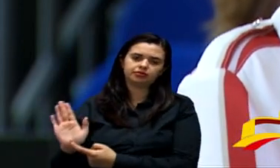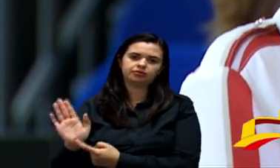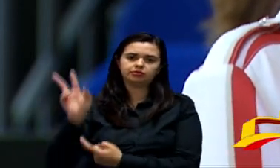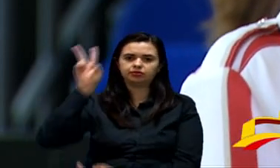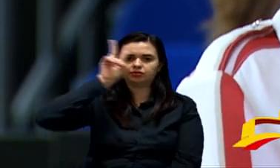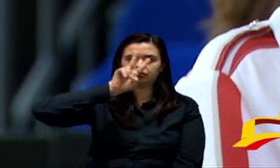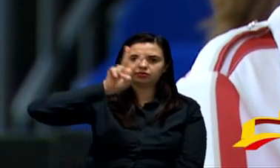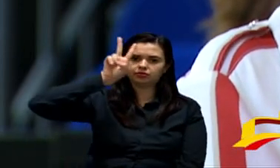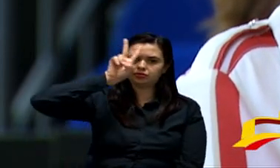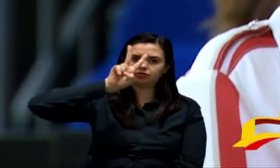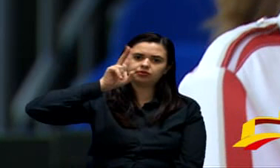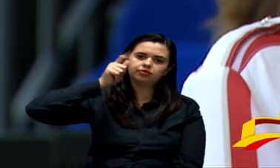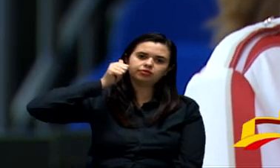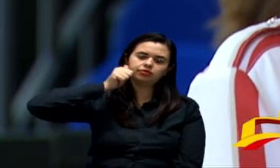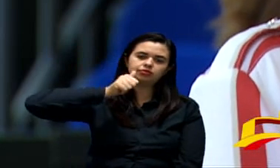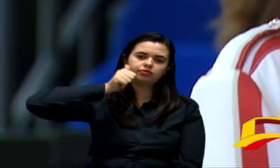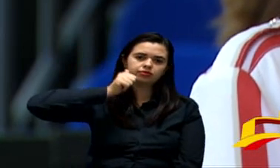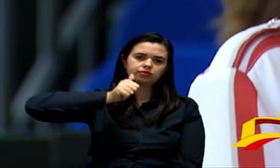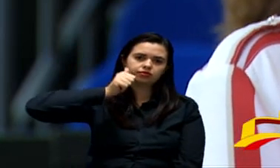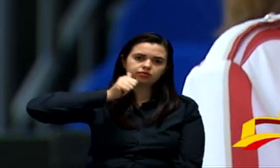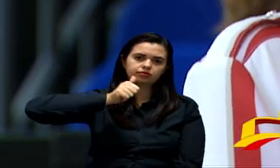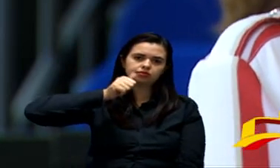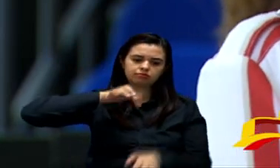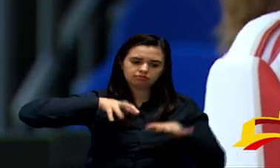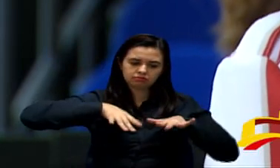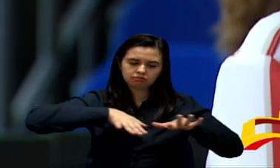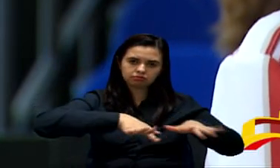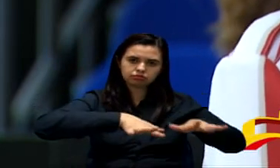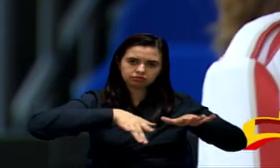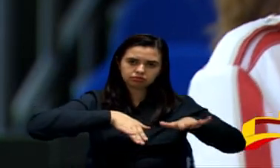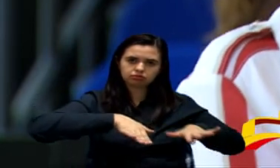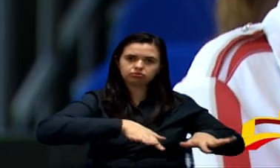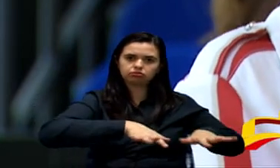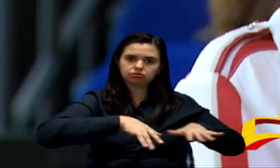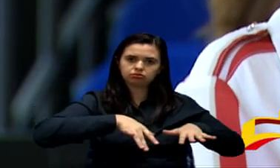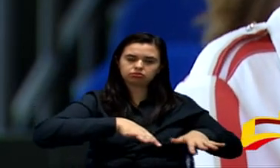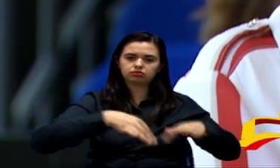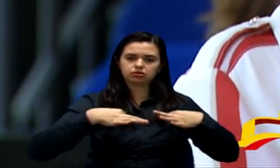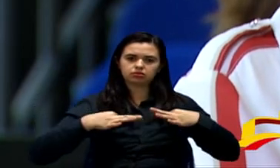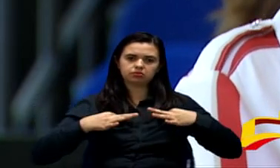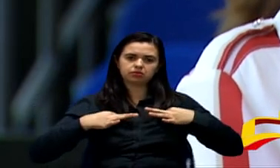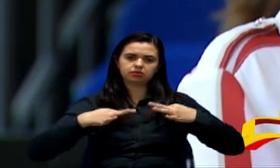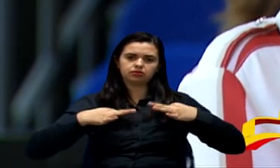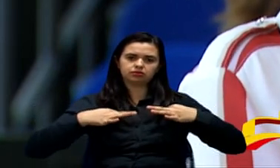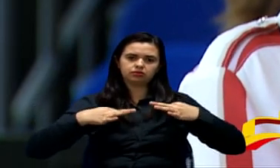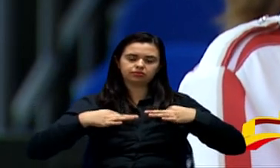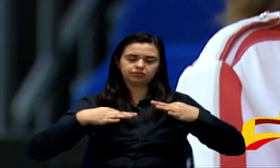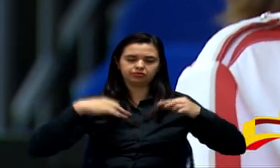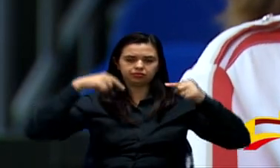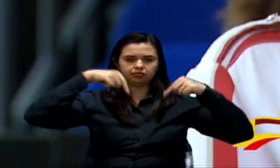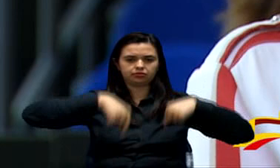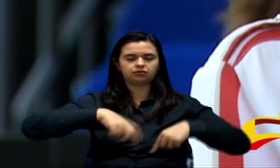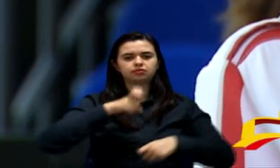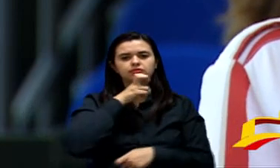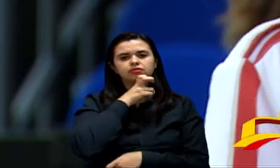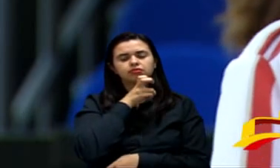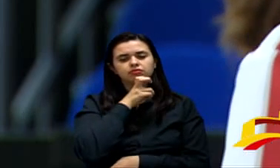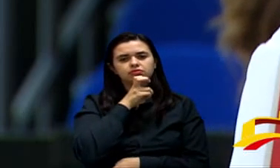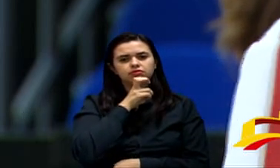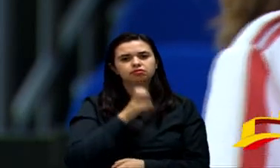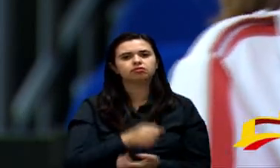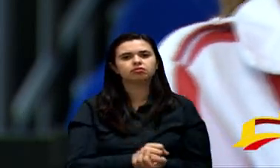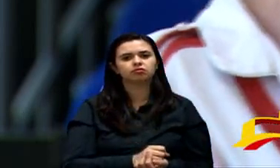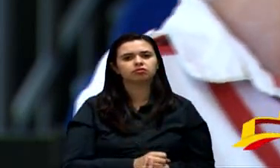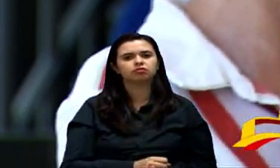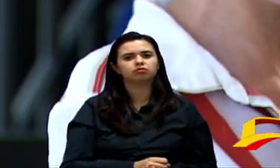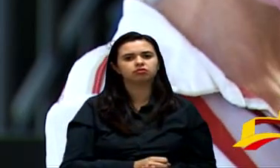das mulheres, que trabalham, das trabalhadoras têxteis, das operárias das fábricas aqui de Sorocaba, onde ela